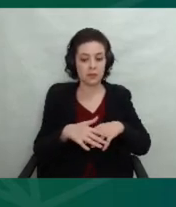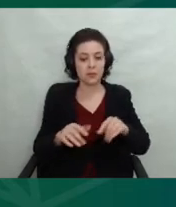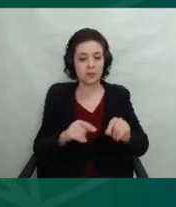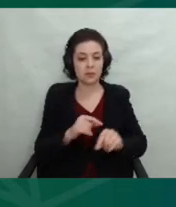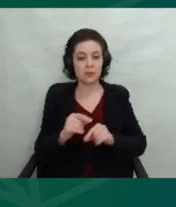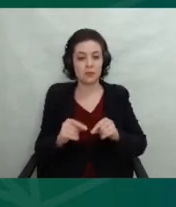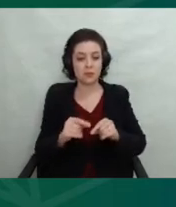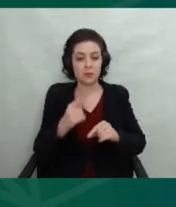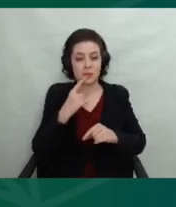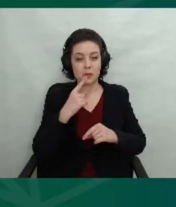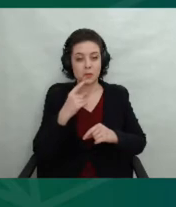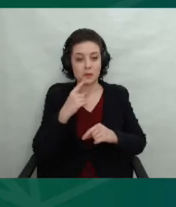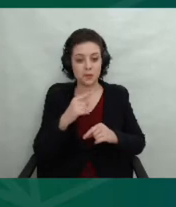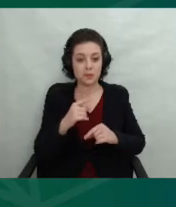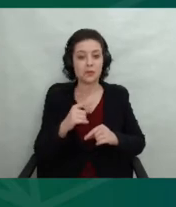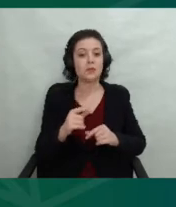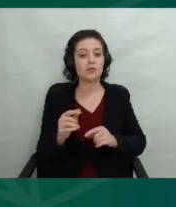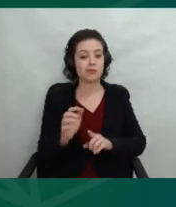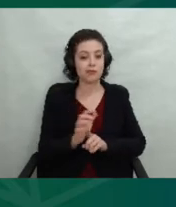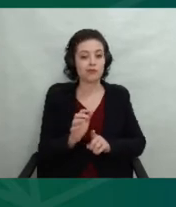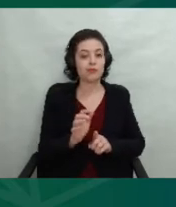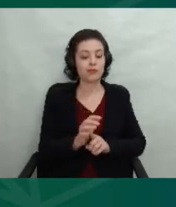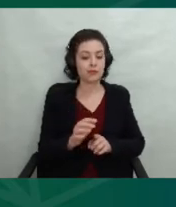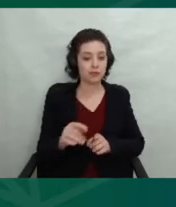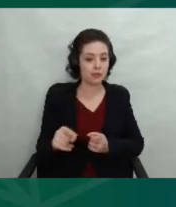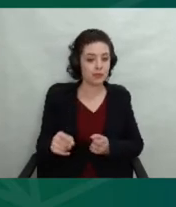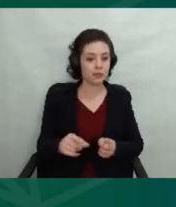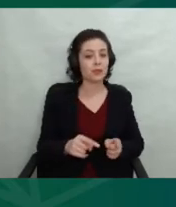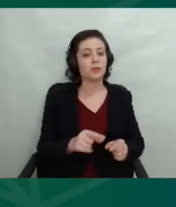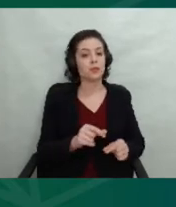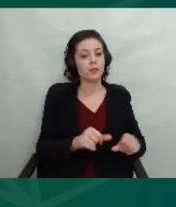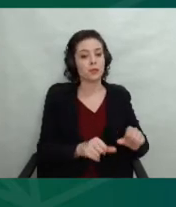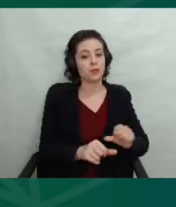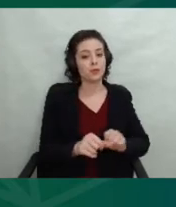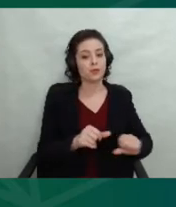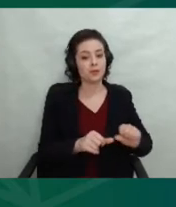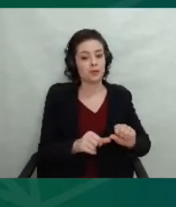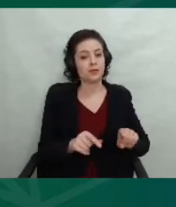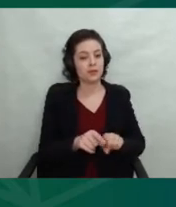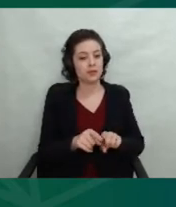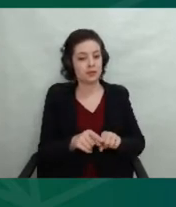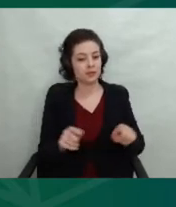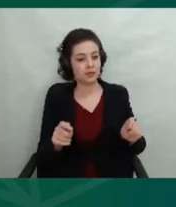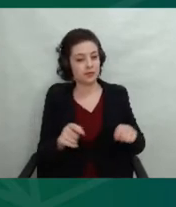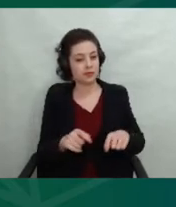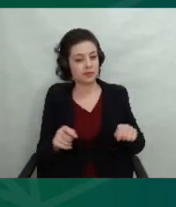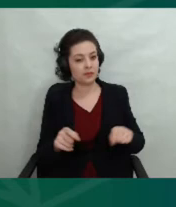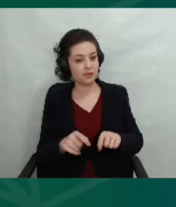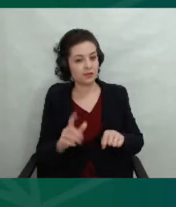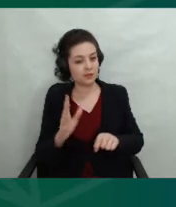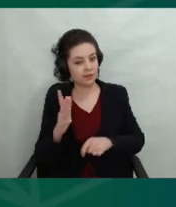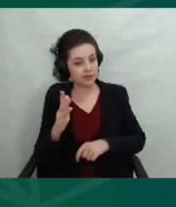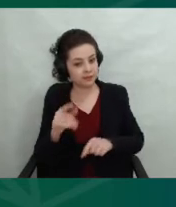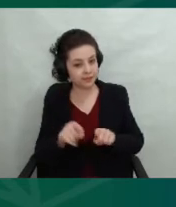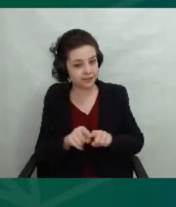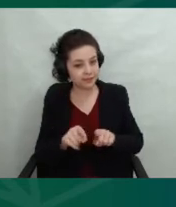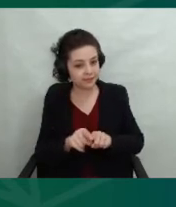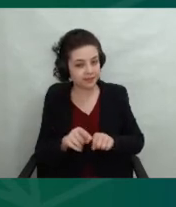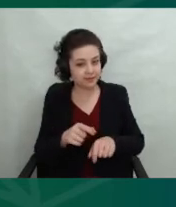atividade mutagênica, mas essa mutação ocorreria também, teria a possibilidade de acontecer em células